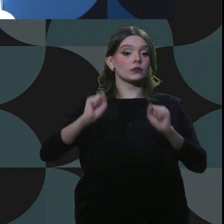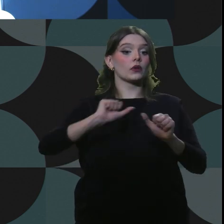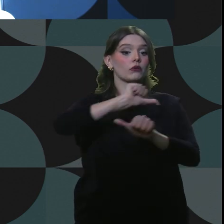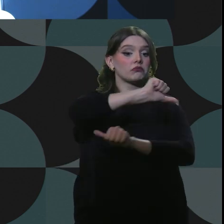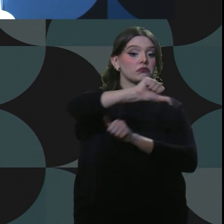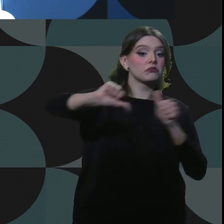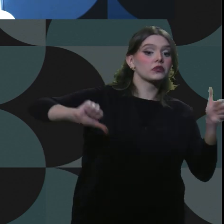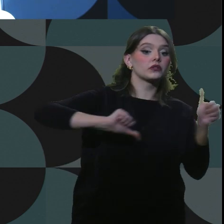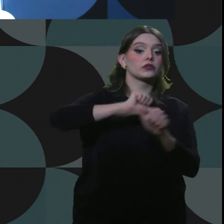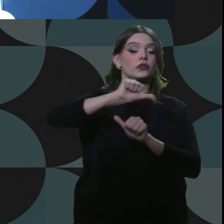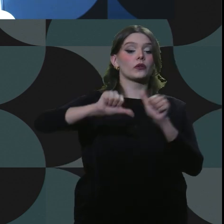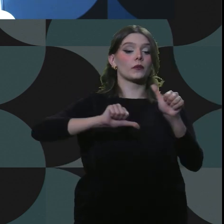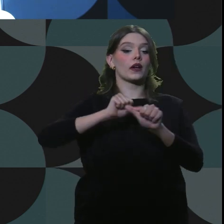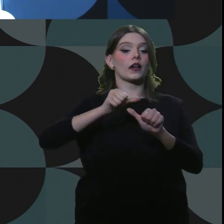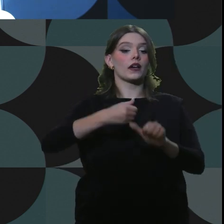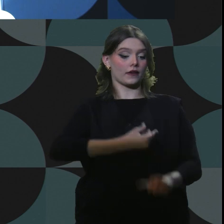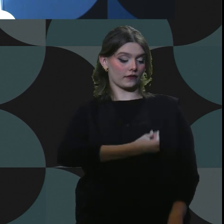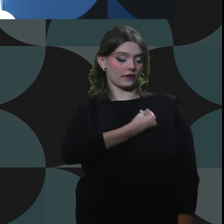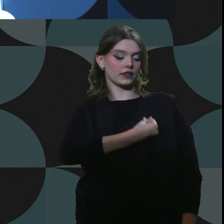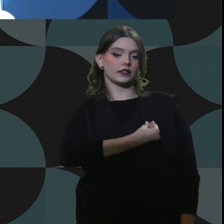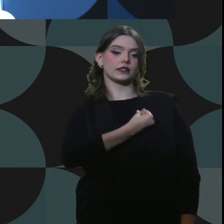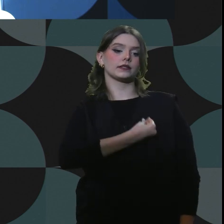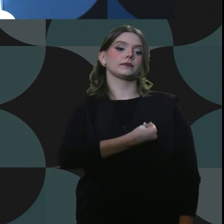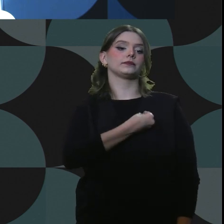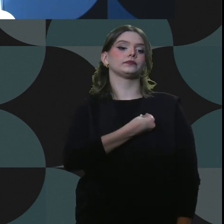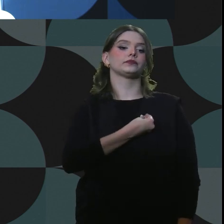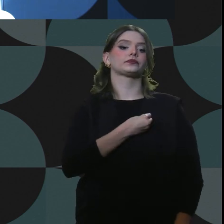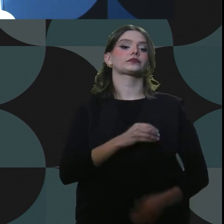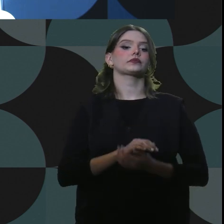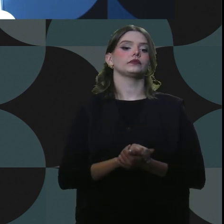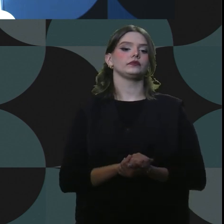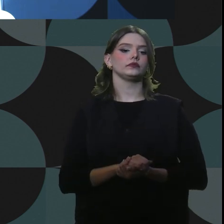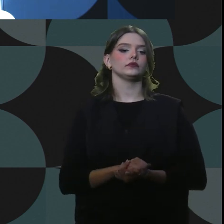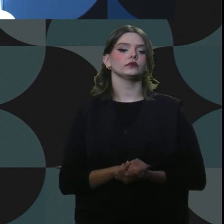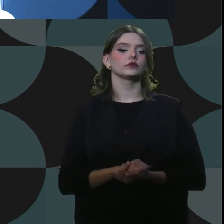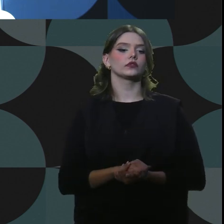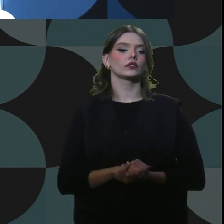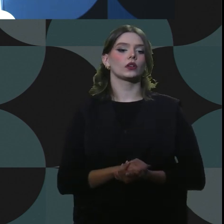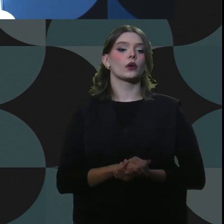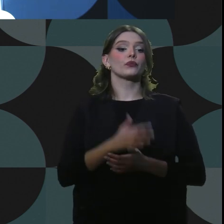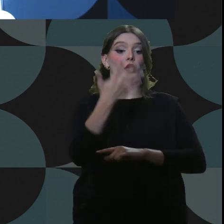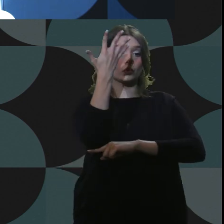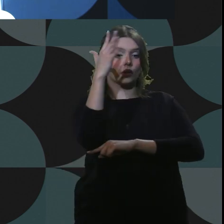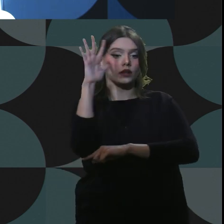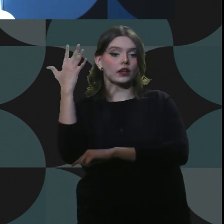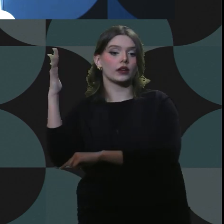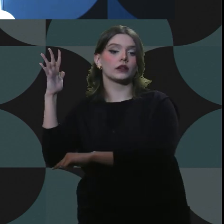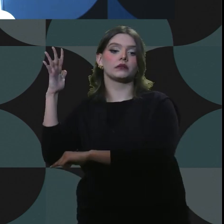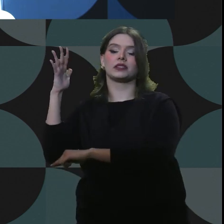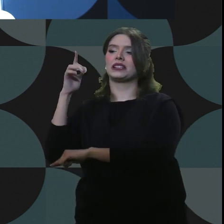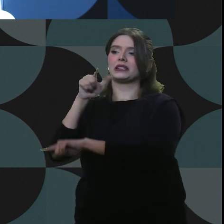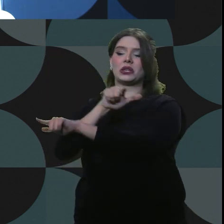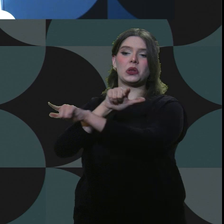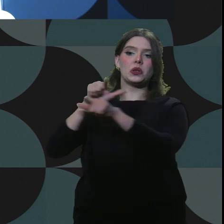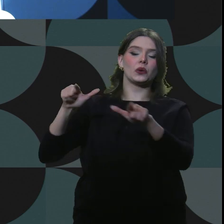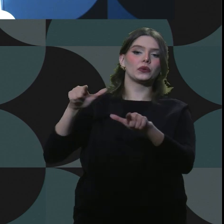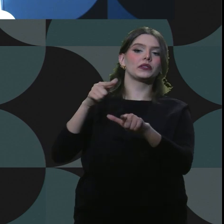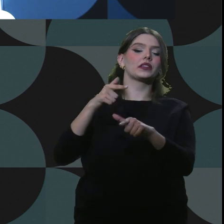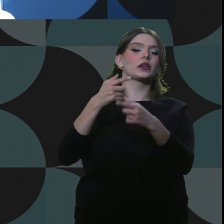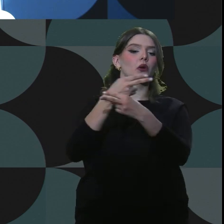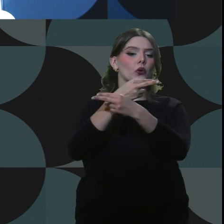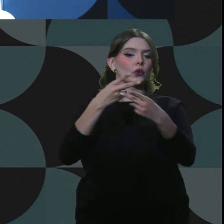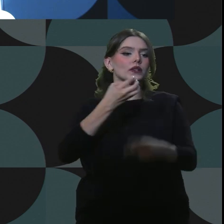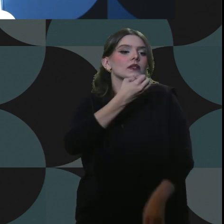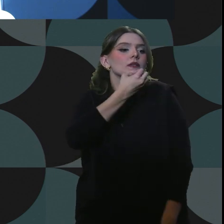de Abraão. Já está posto o machado à raiz das árvores. Toda árvore, pois, que não produz bom fruto,